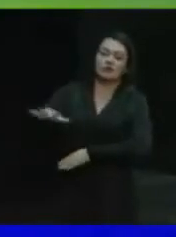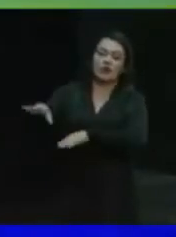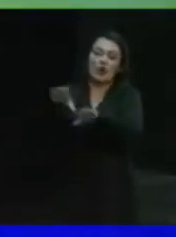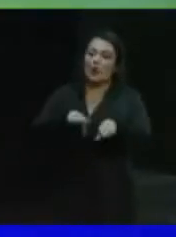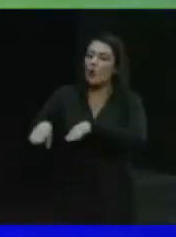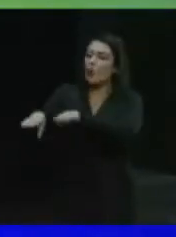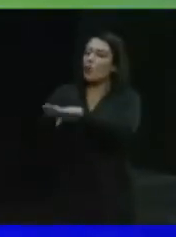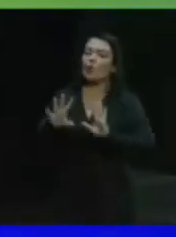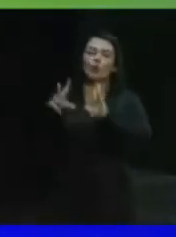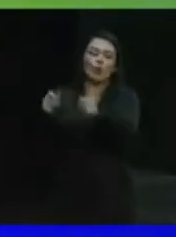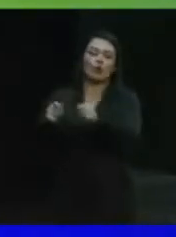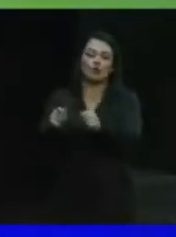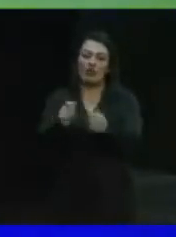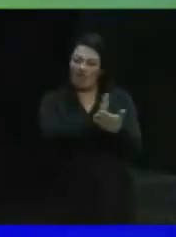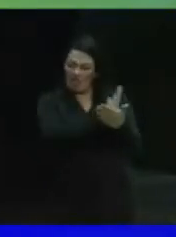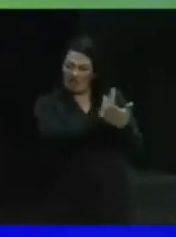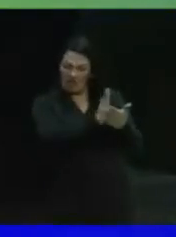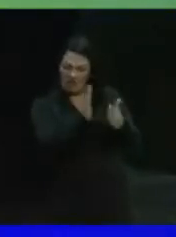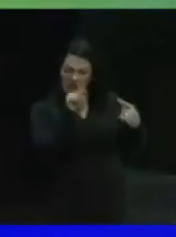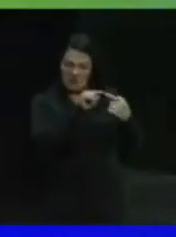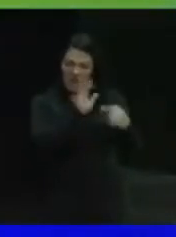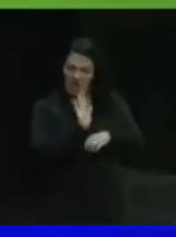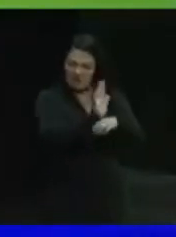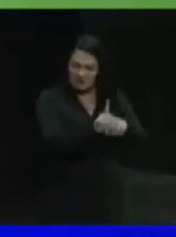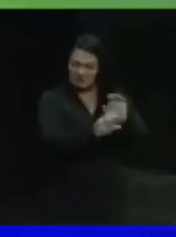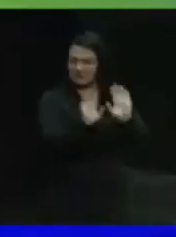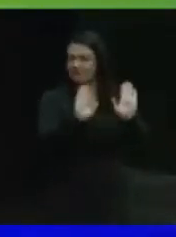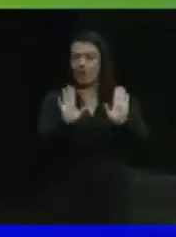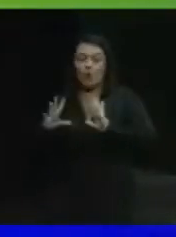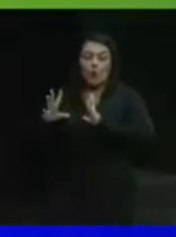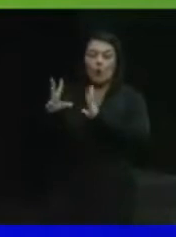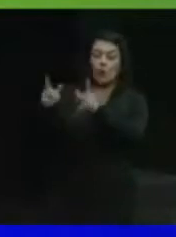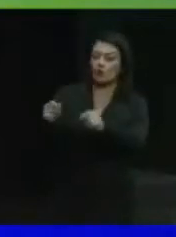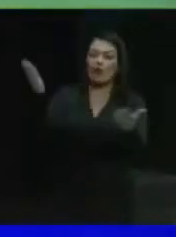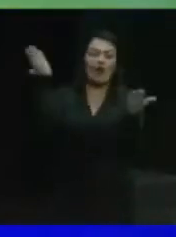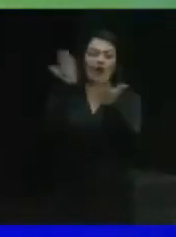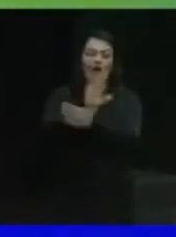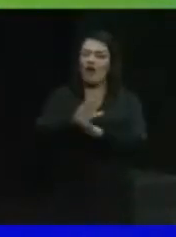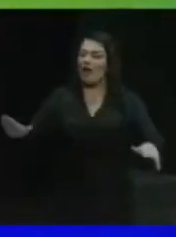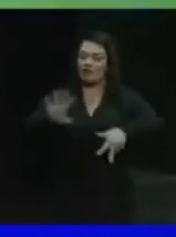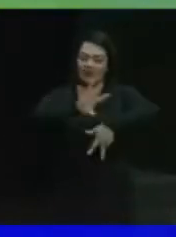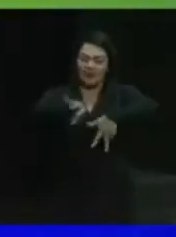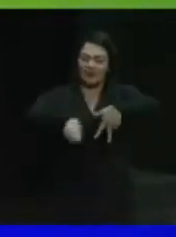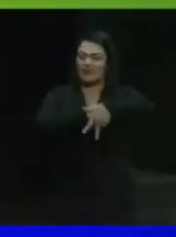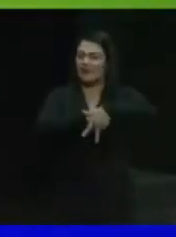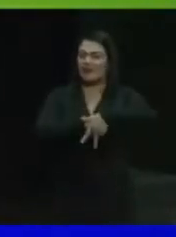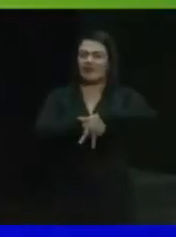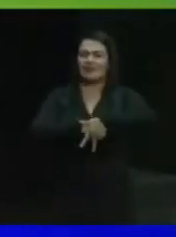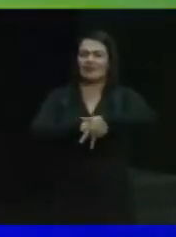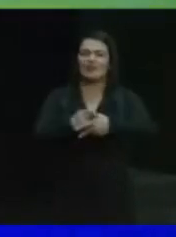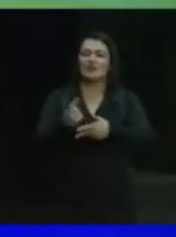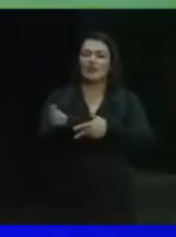não apenas de alguns. Chega de corrupção, chega de mensalão, chega